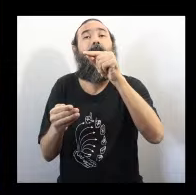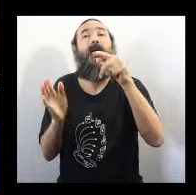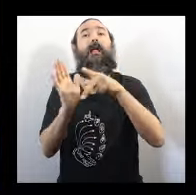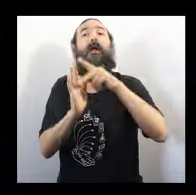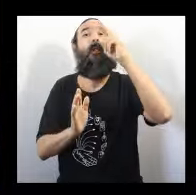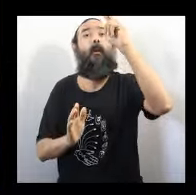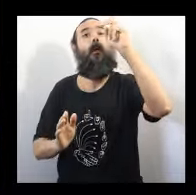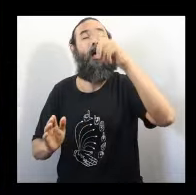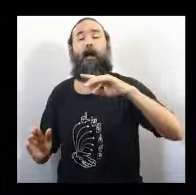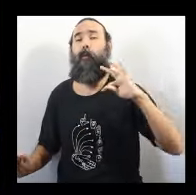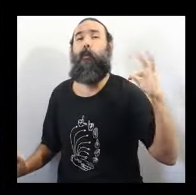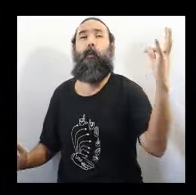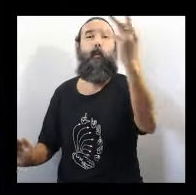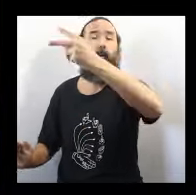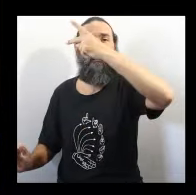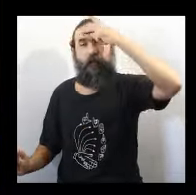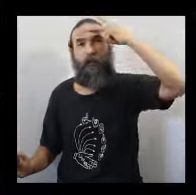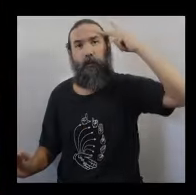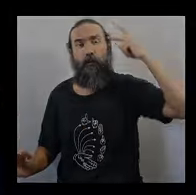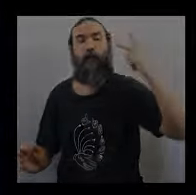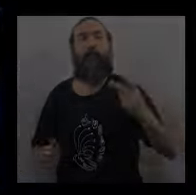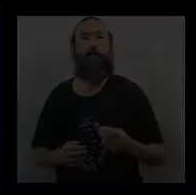dono de saber é toda a população